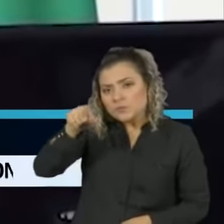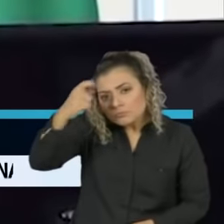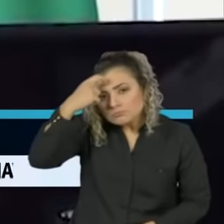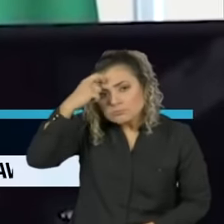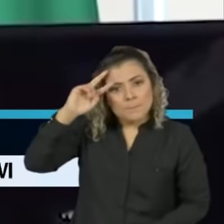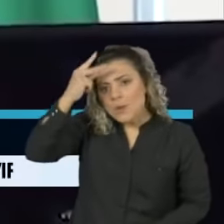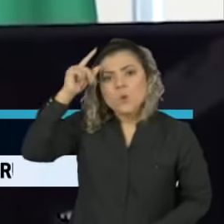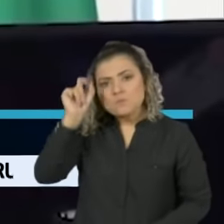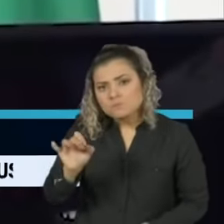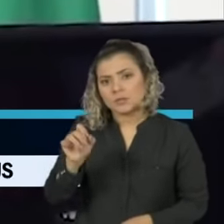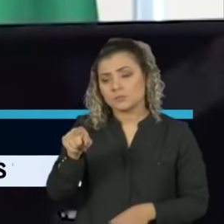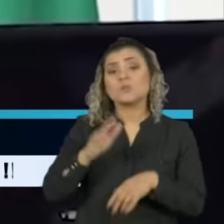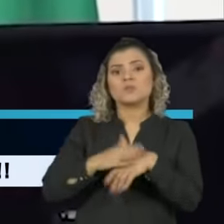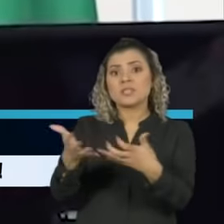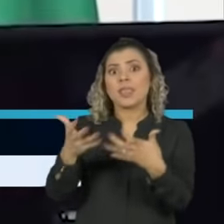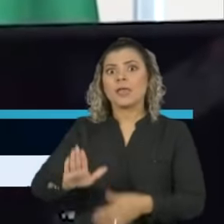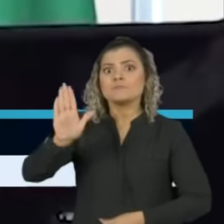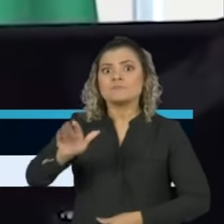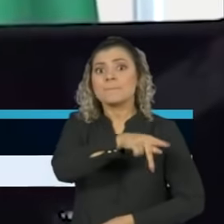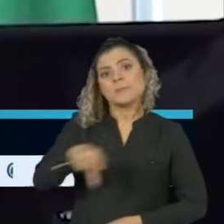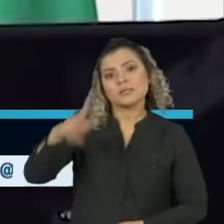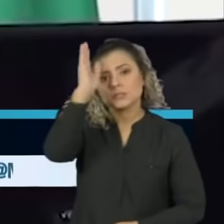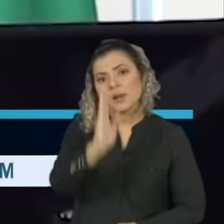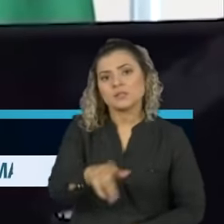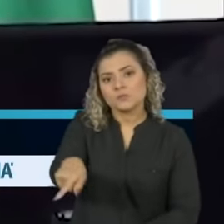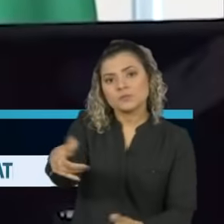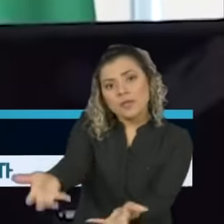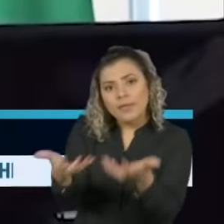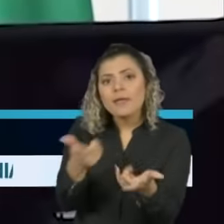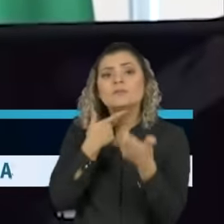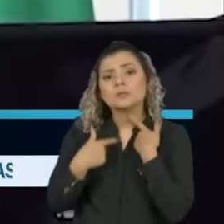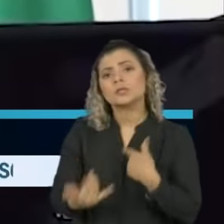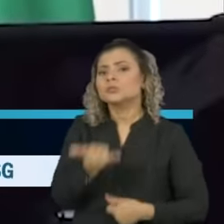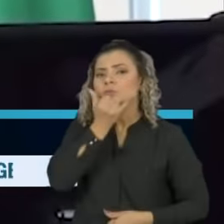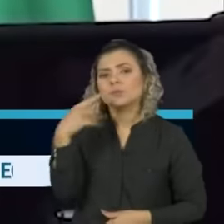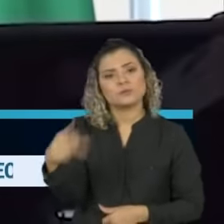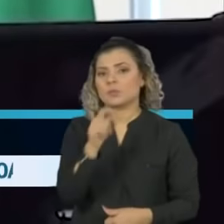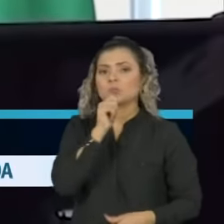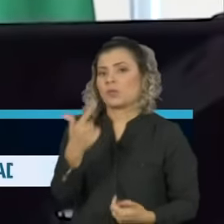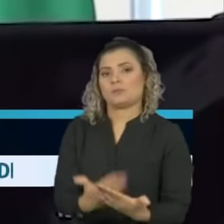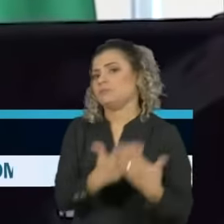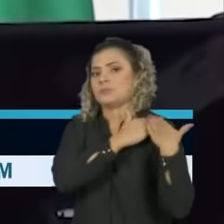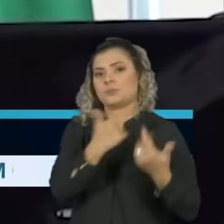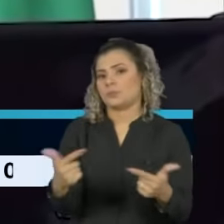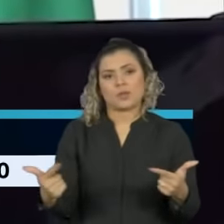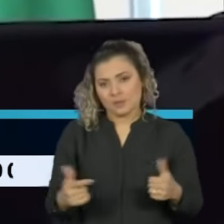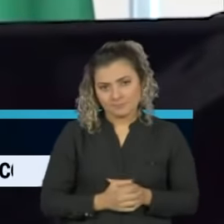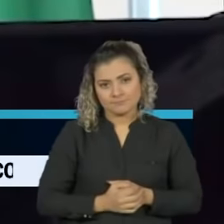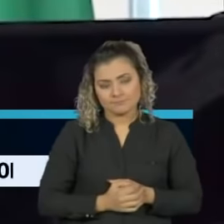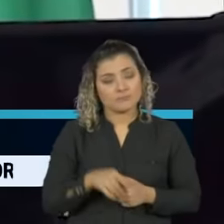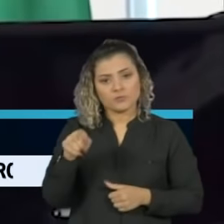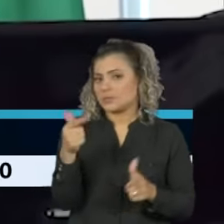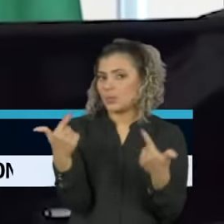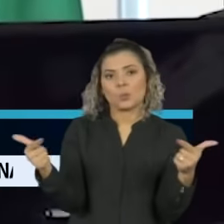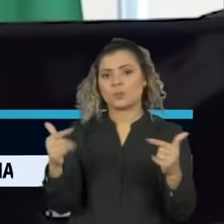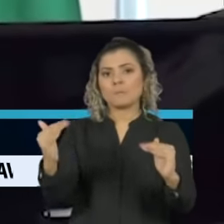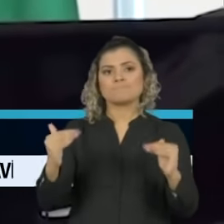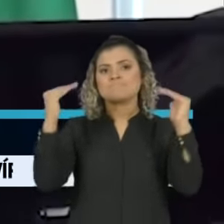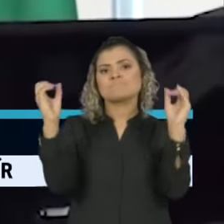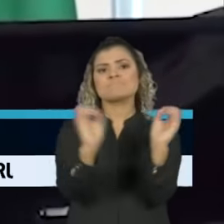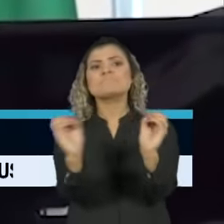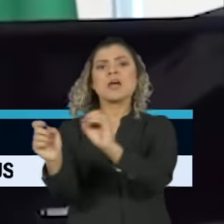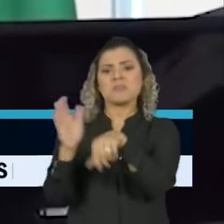subiu a sua cabeça a possibilidade de ser presidente da República. Não tens responsabilidade. Não tens altura